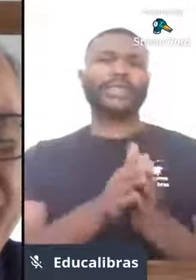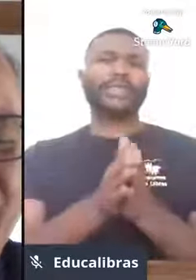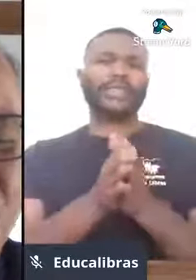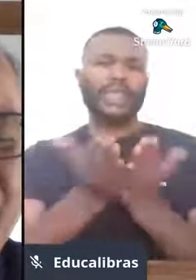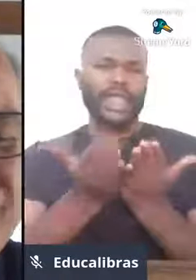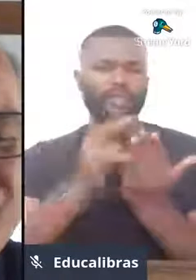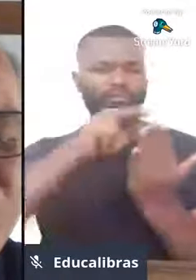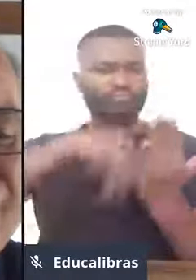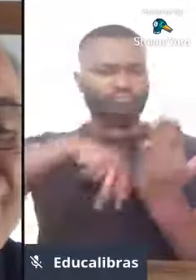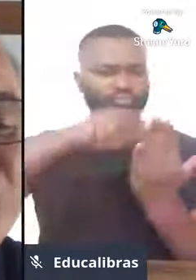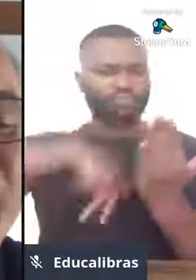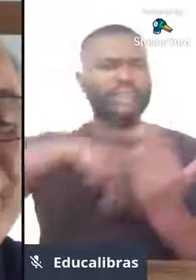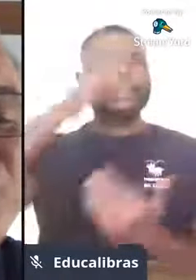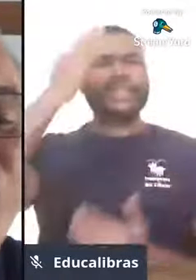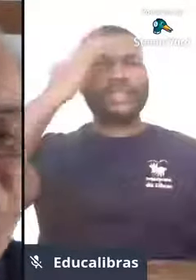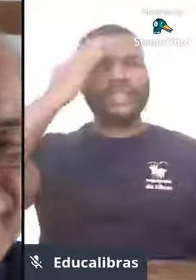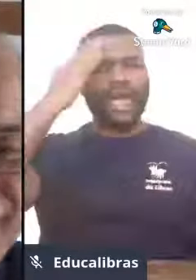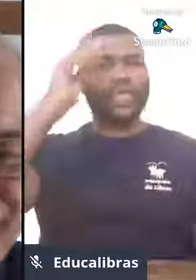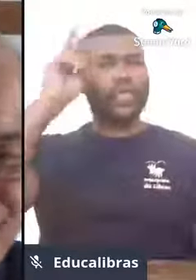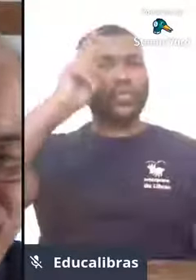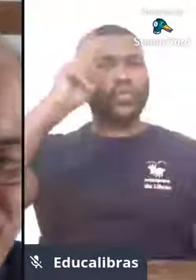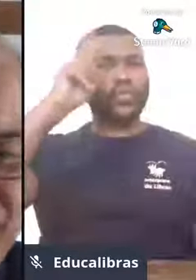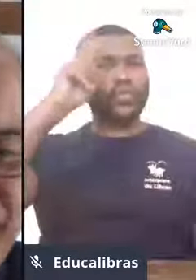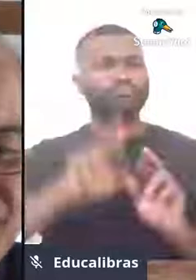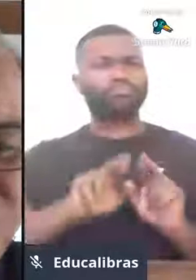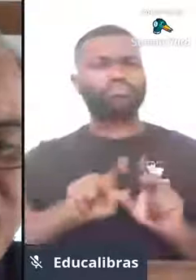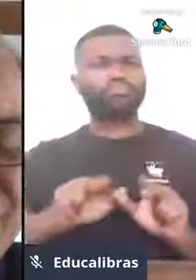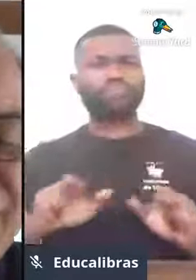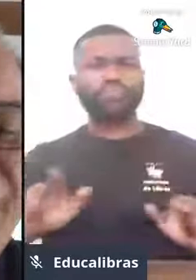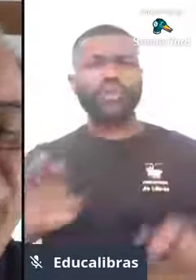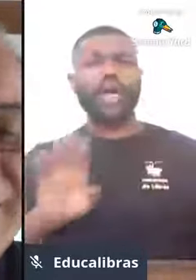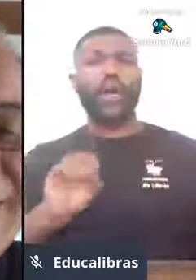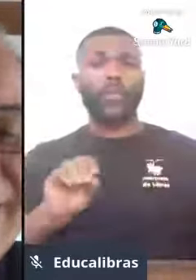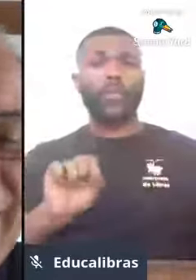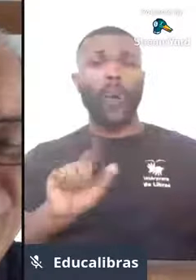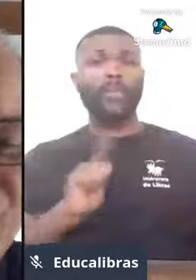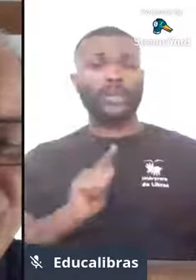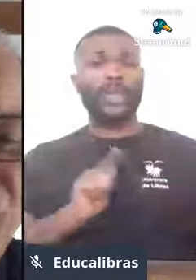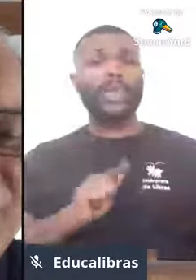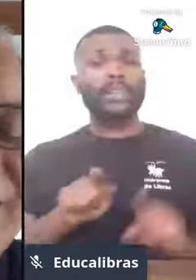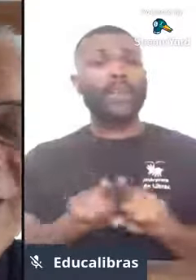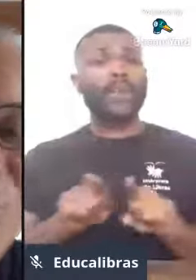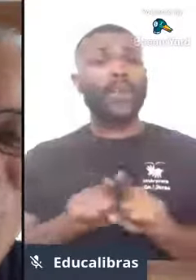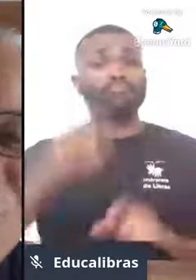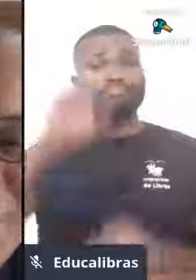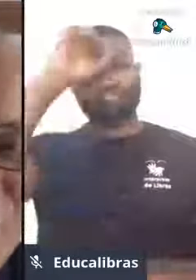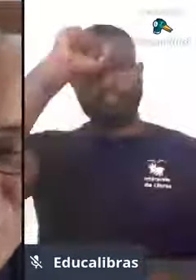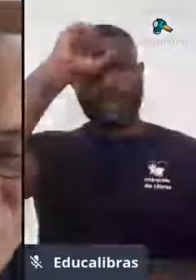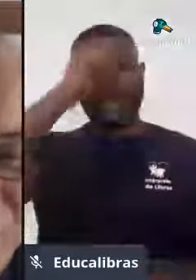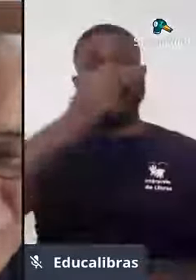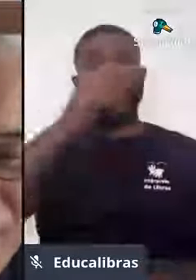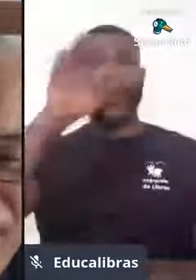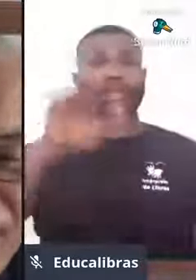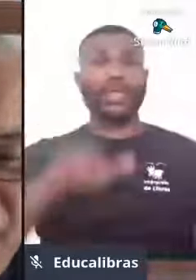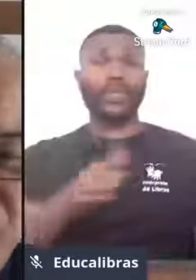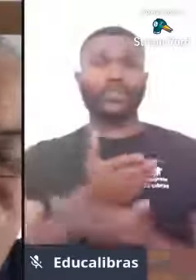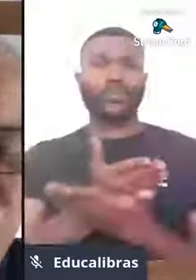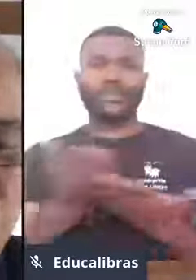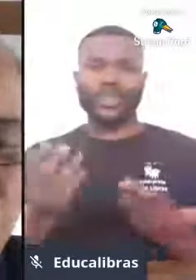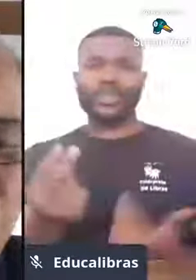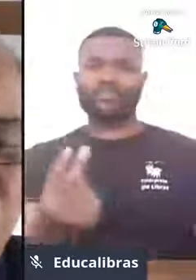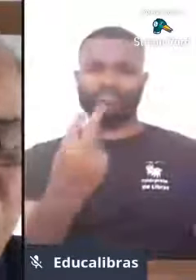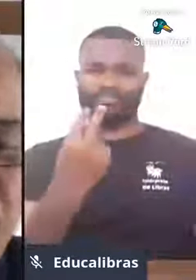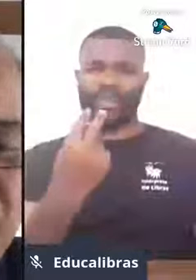você também tem muitas histórias e histórias boas para contar, história de grande aprendizado. Boa tarde a todos que estão nos ouvindo.